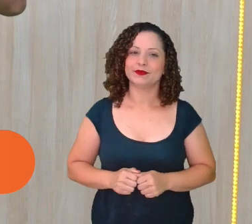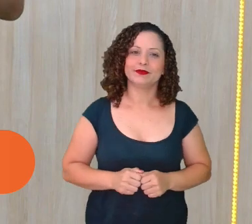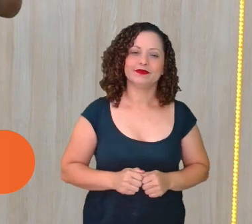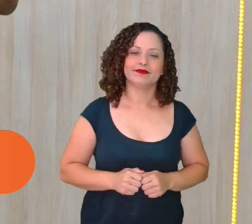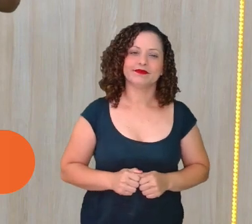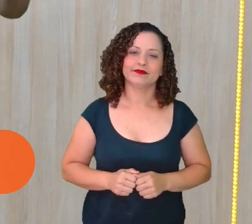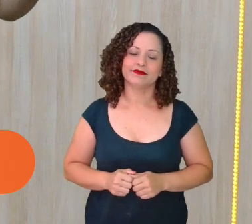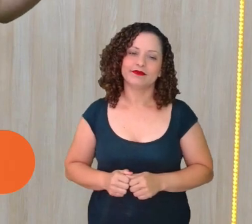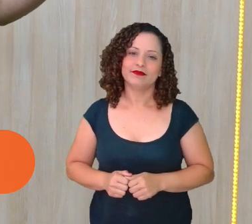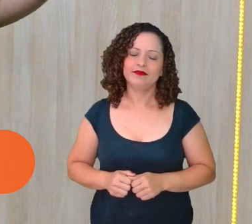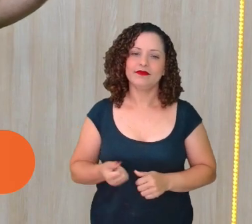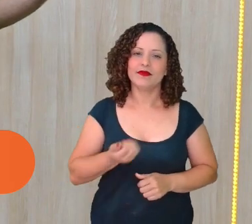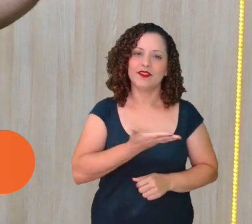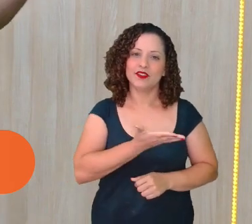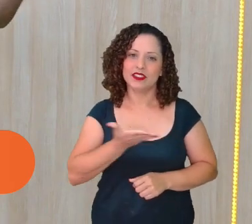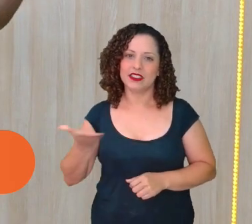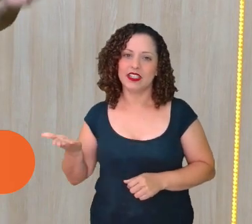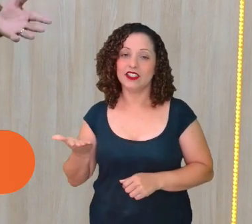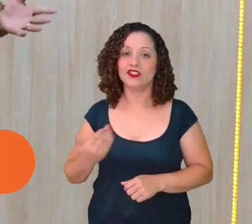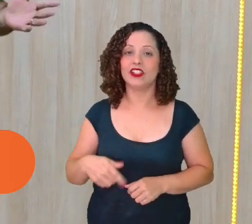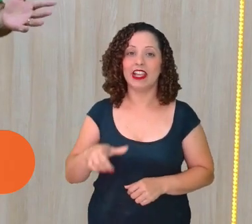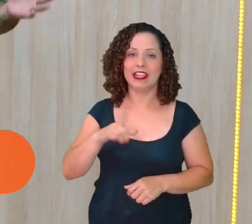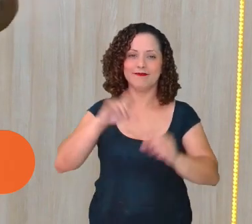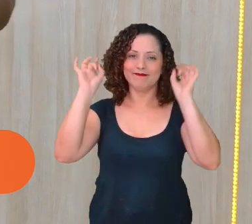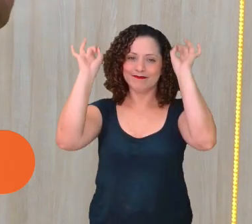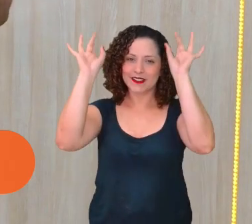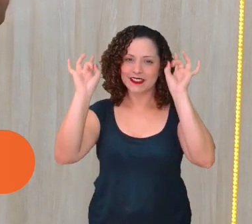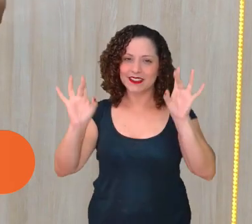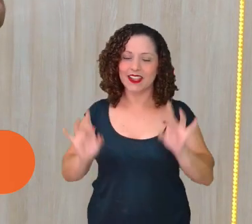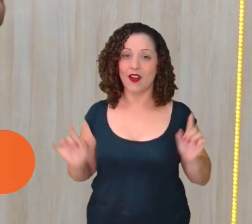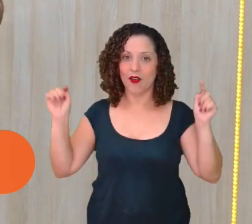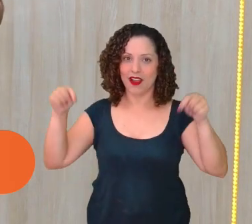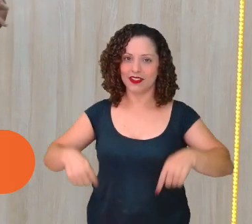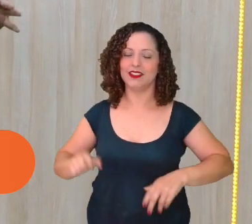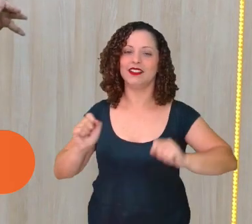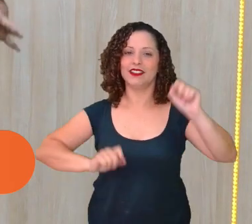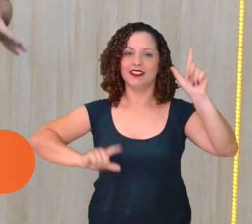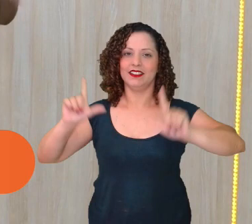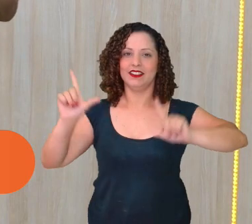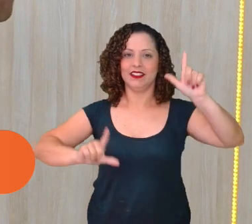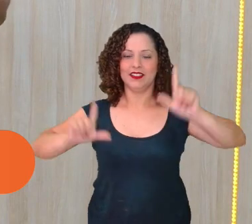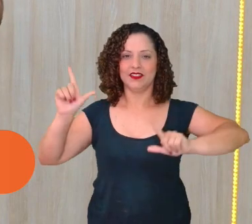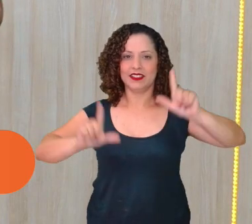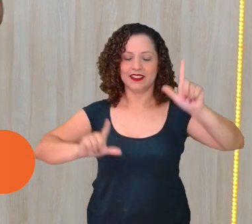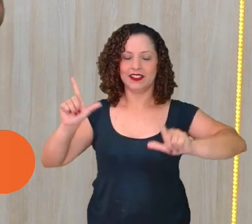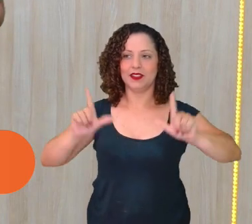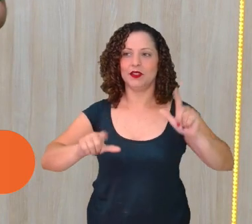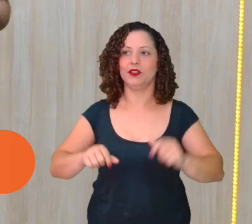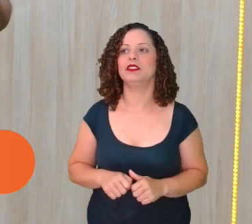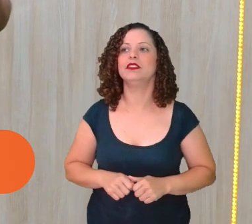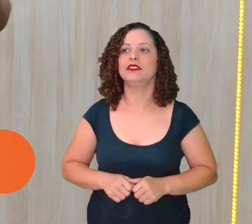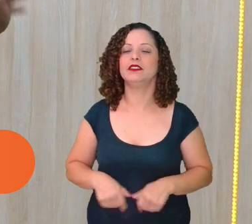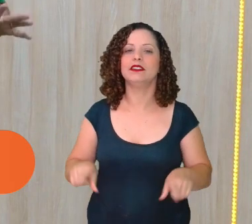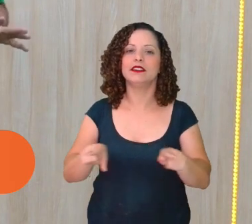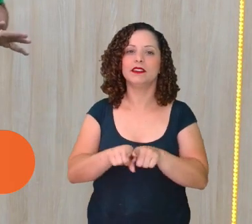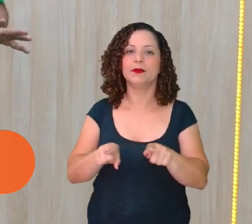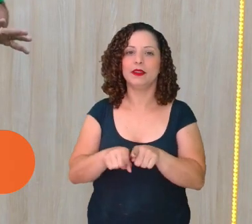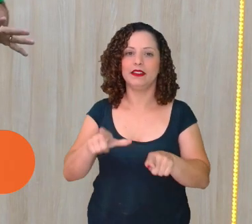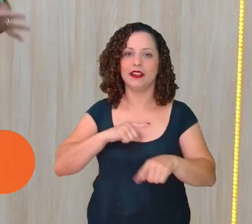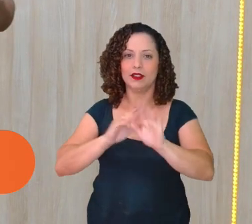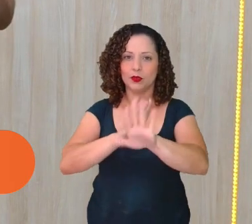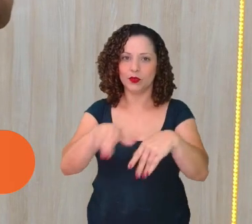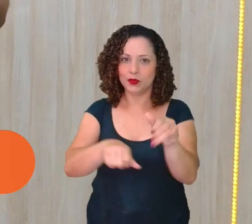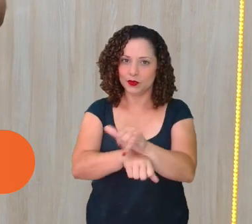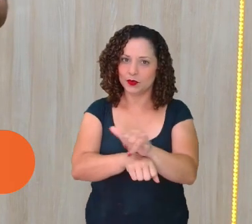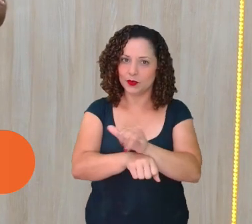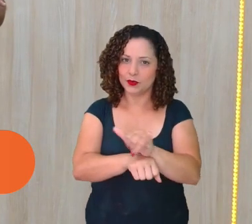porque vocês têm a magia aqui da tela da TV Nova Nordeste. Tem também o que? O canal no YouTube,